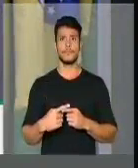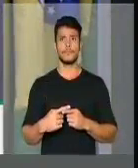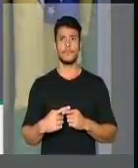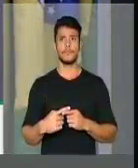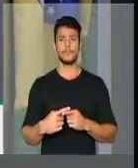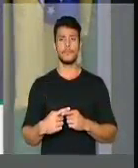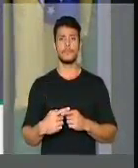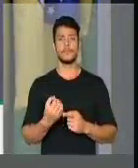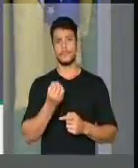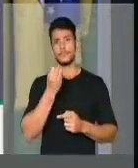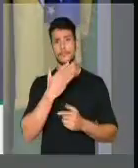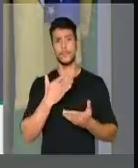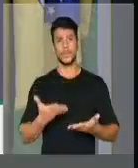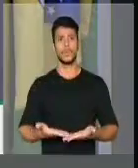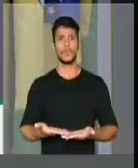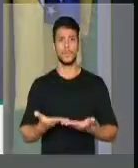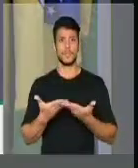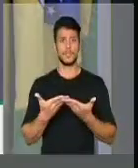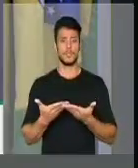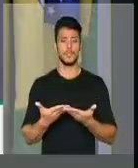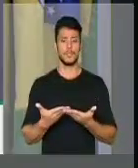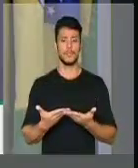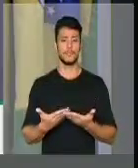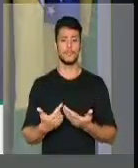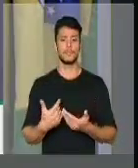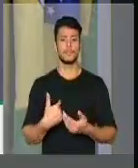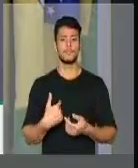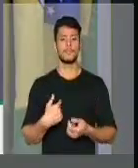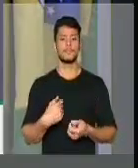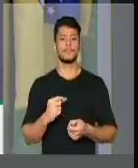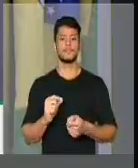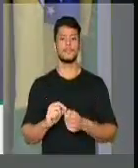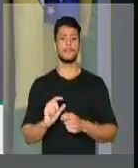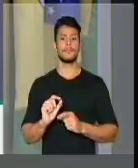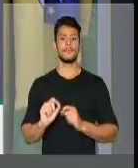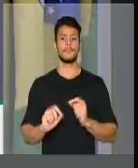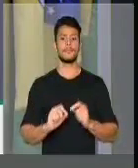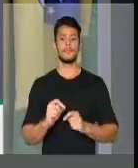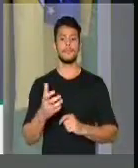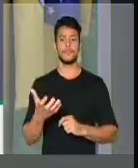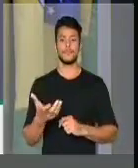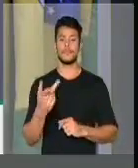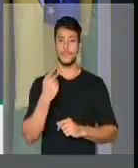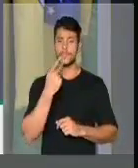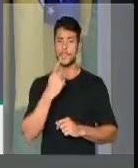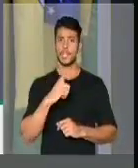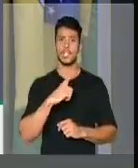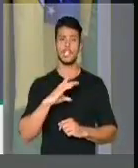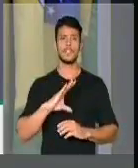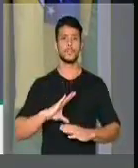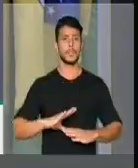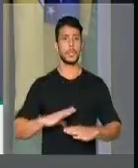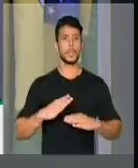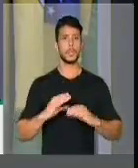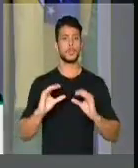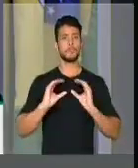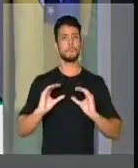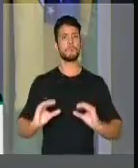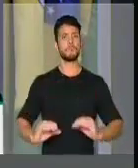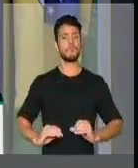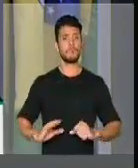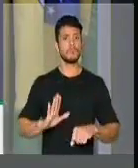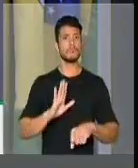sem homenageá-lo. E o faço dizendo a sua coragem cívica, no